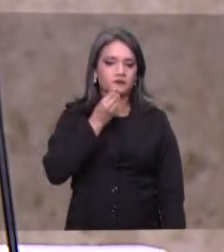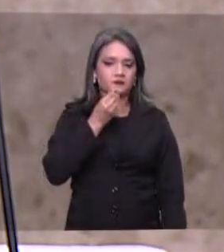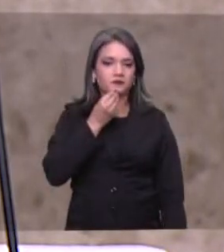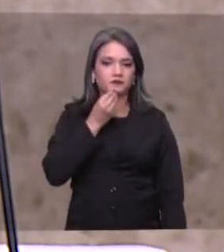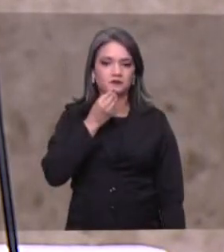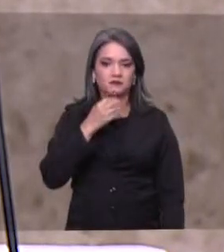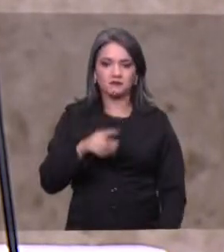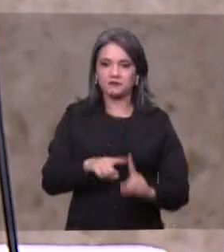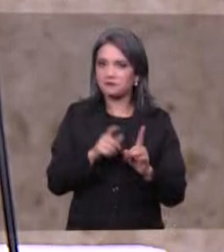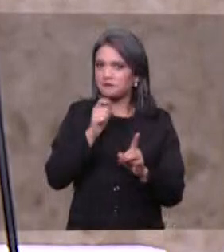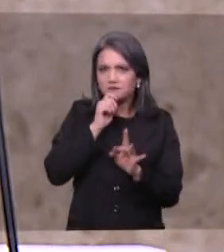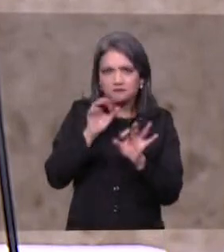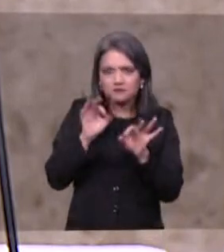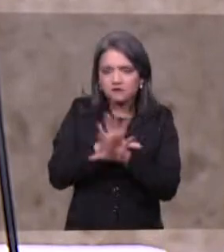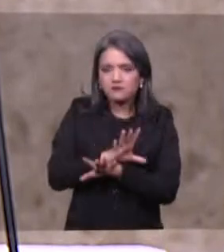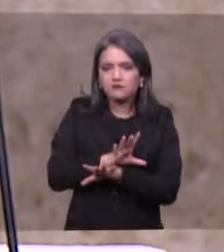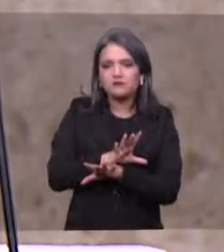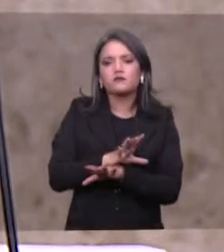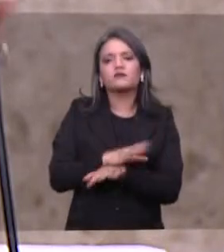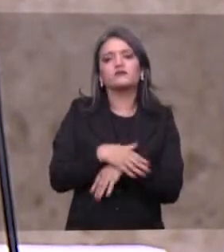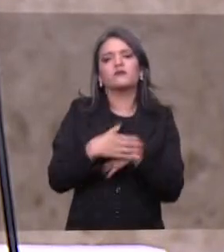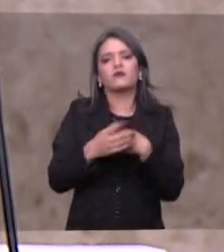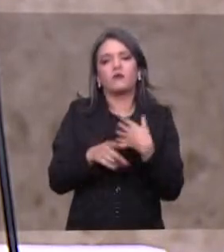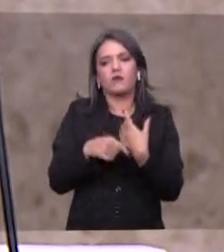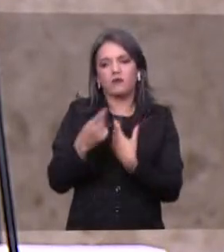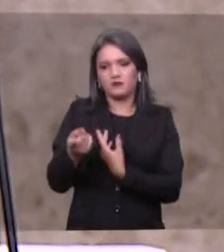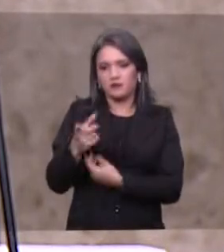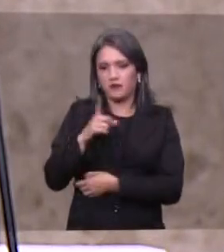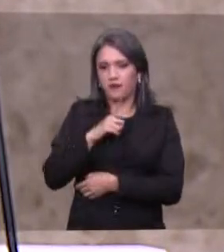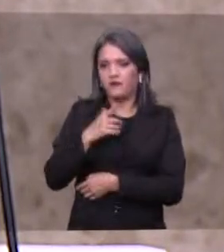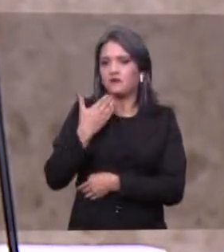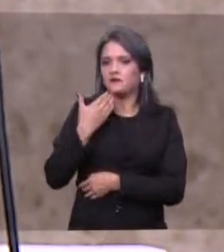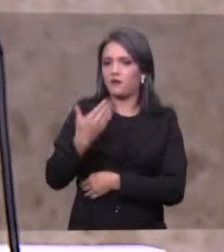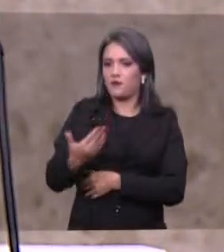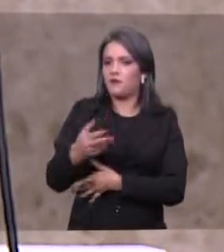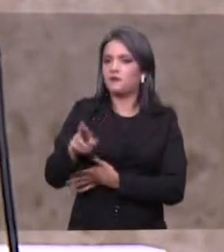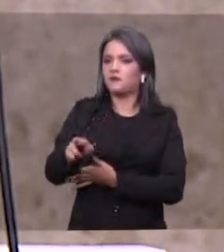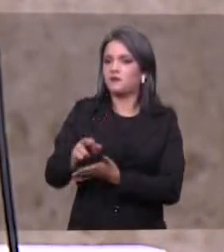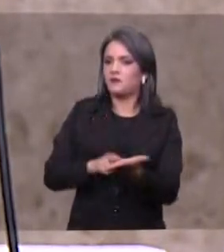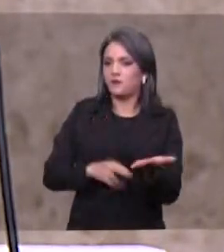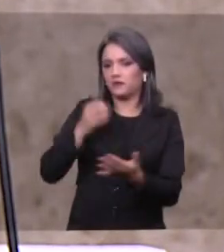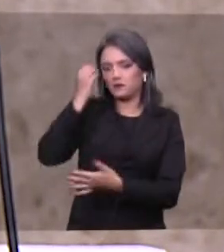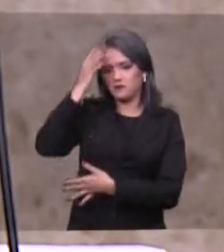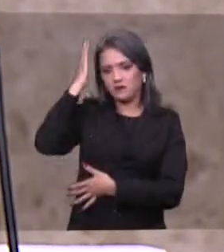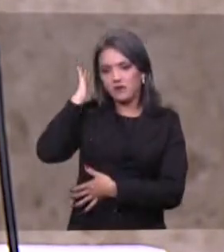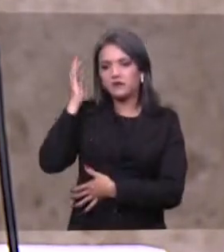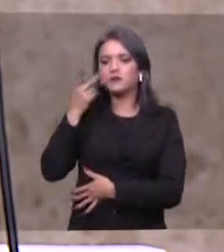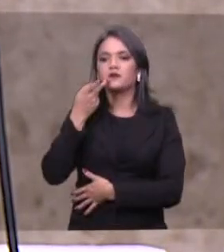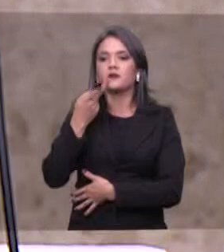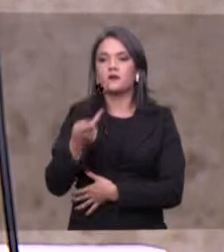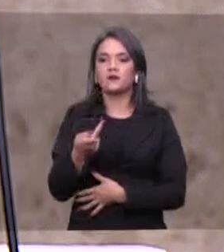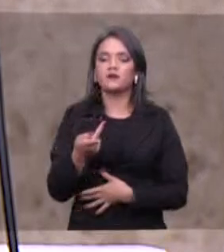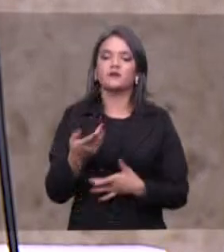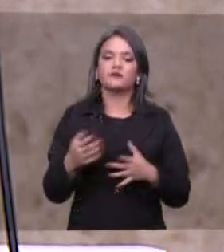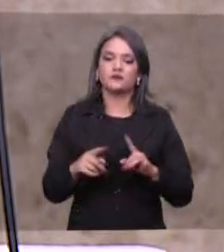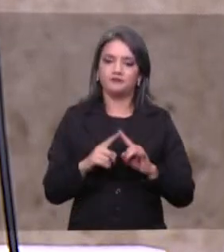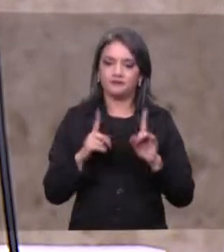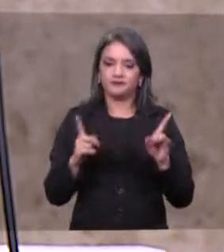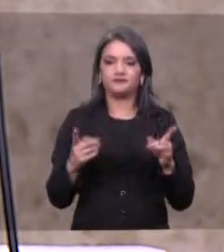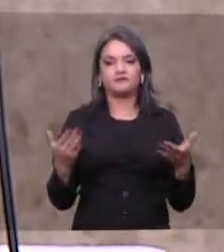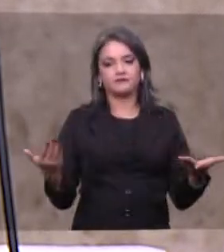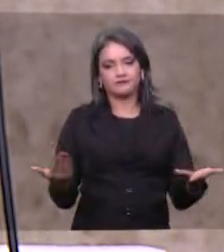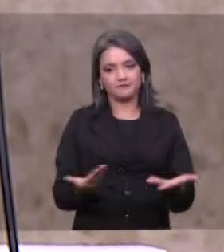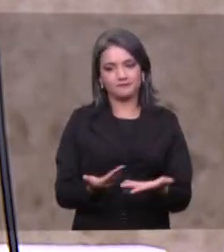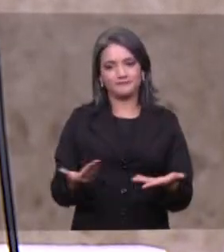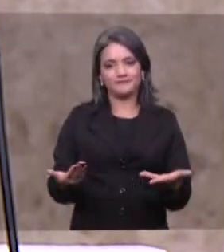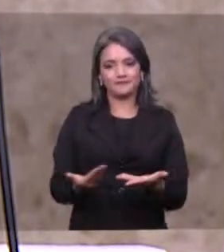não chegou bem ao final. Depois, há um pedido do eminente relator para fazer uso da palavra, mas agora,